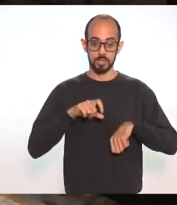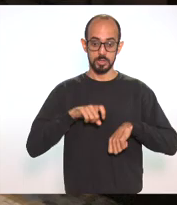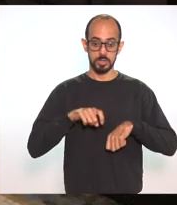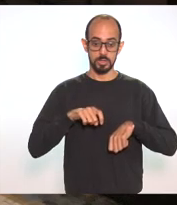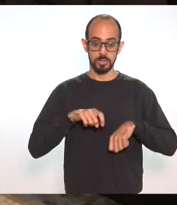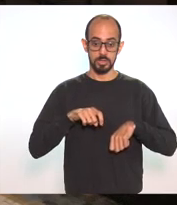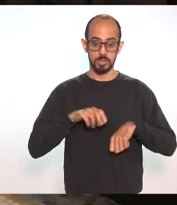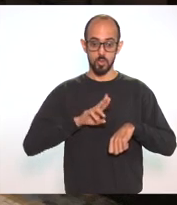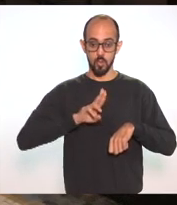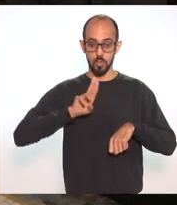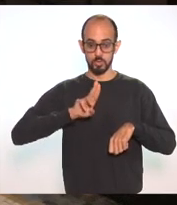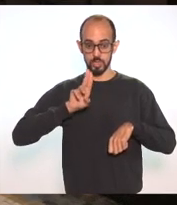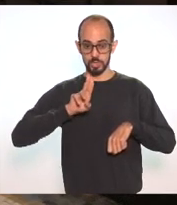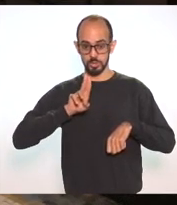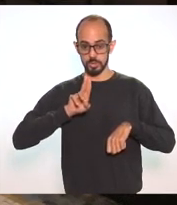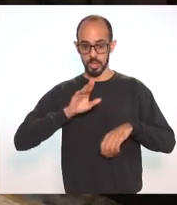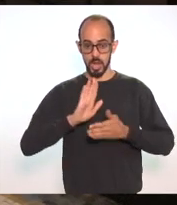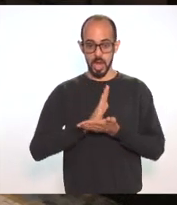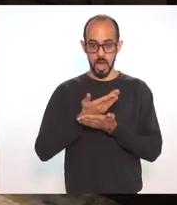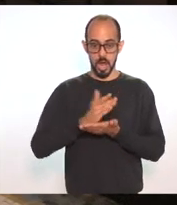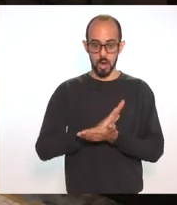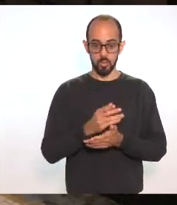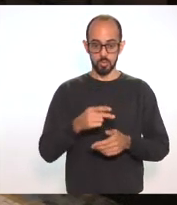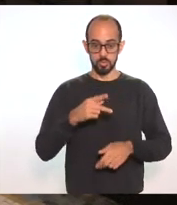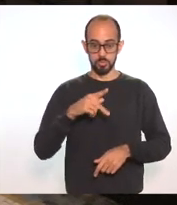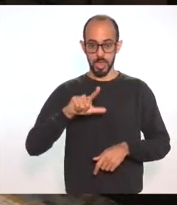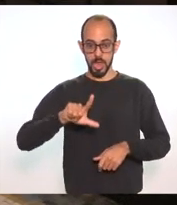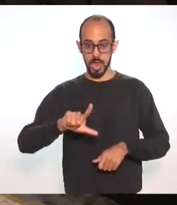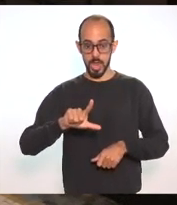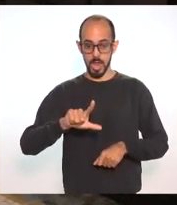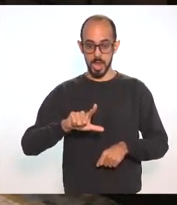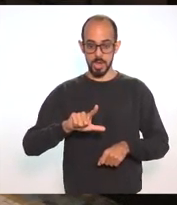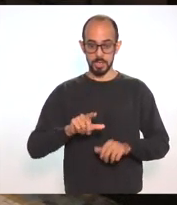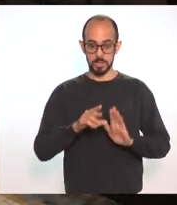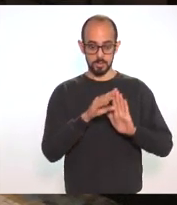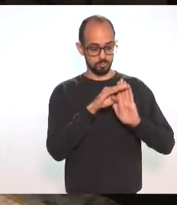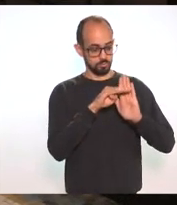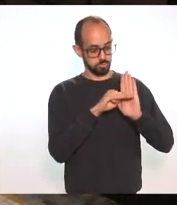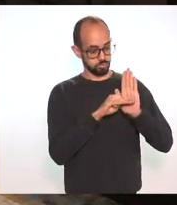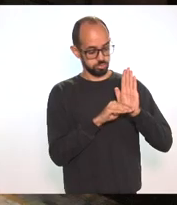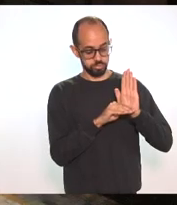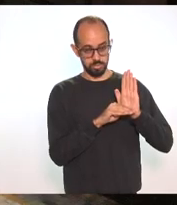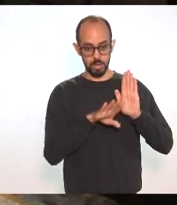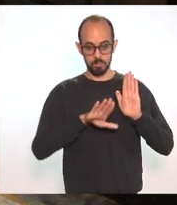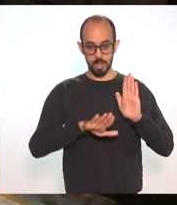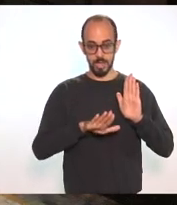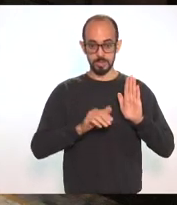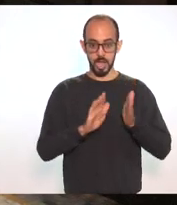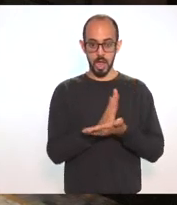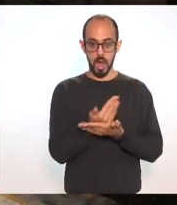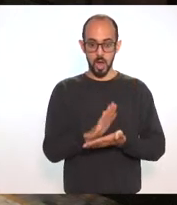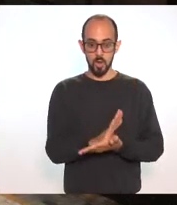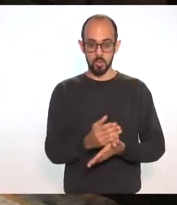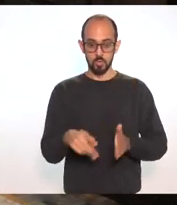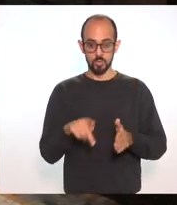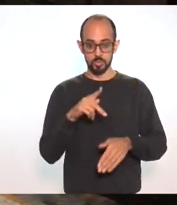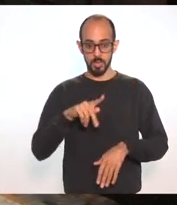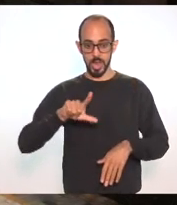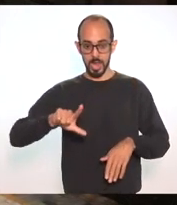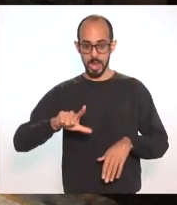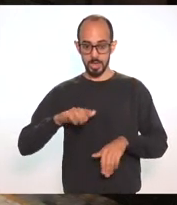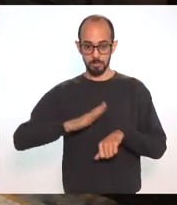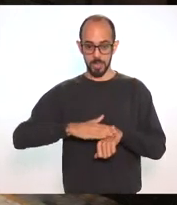urgência, alguns PLs mais novos têm vindo na pauta em detrimento a projetos de leis mais antigos. Conversei com a